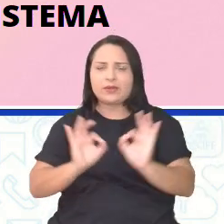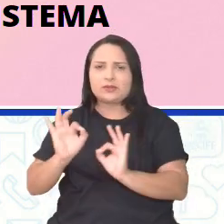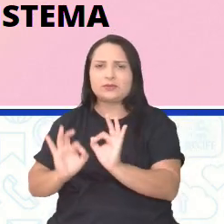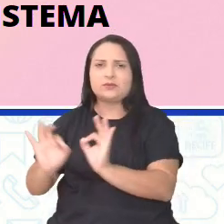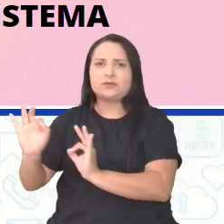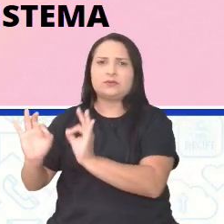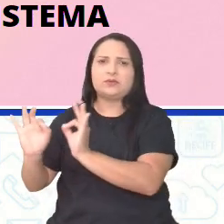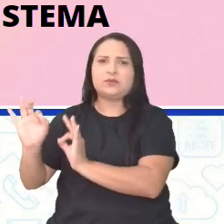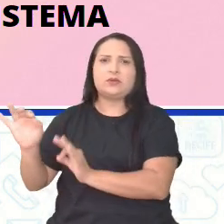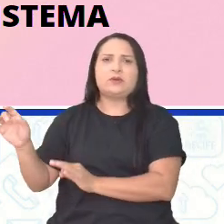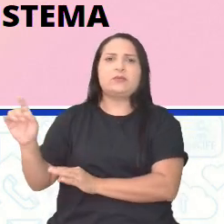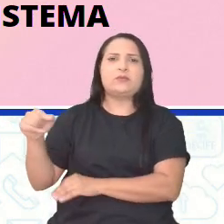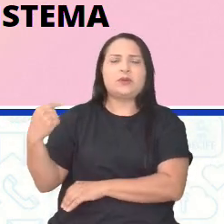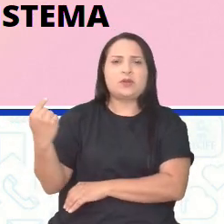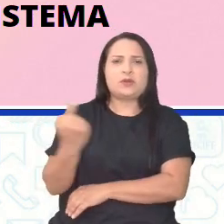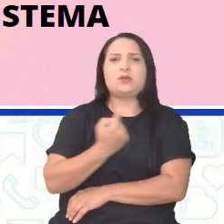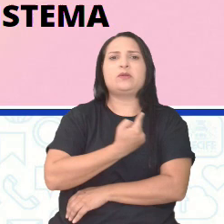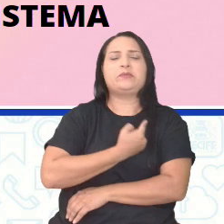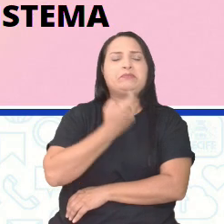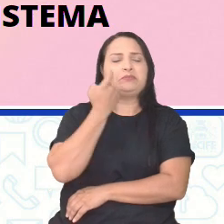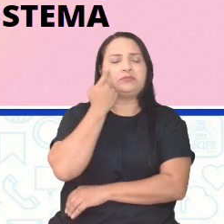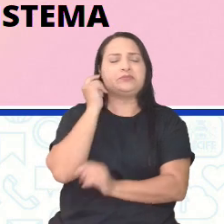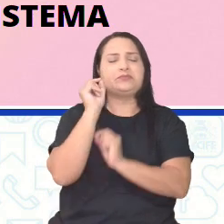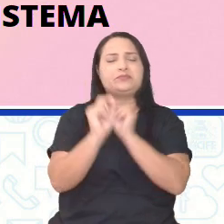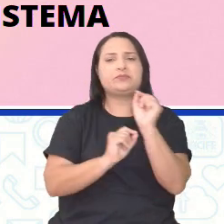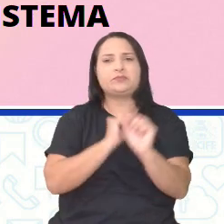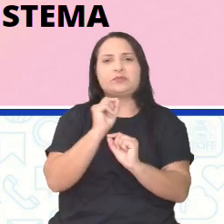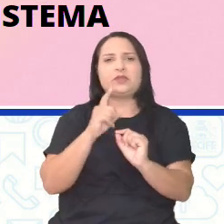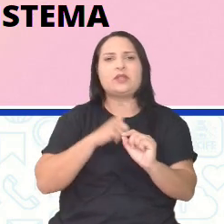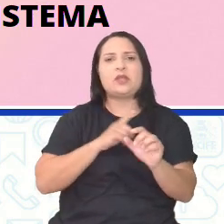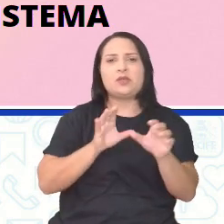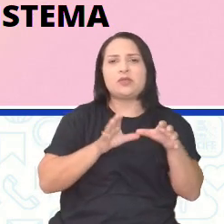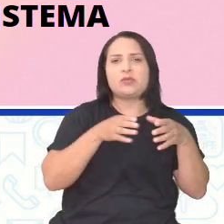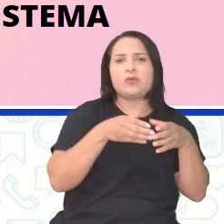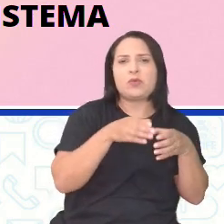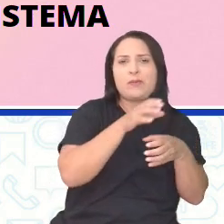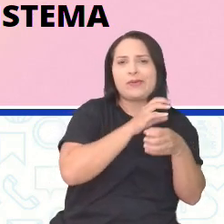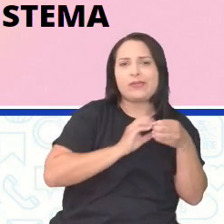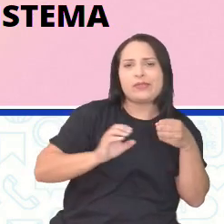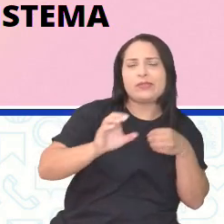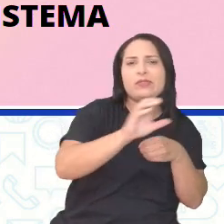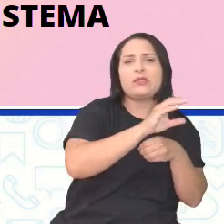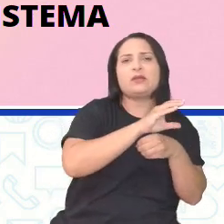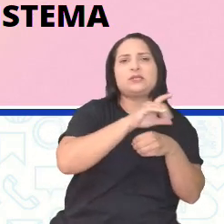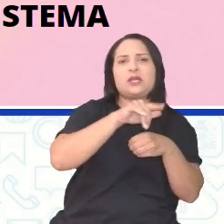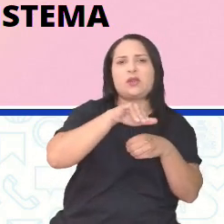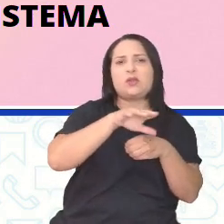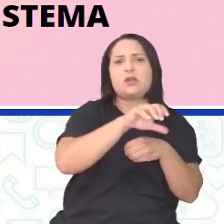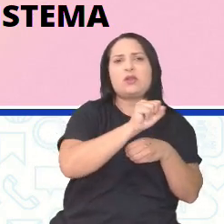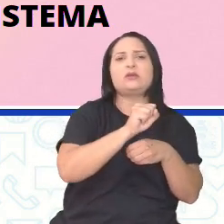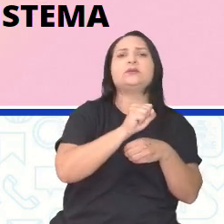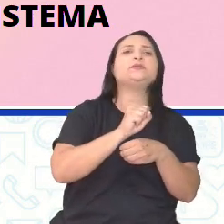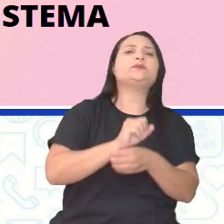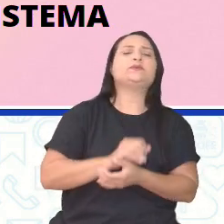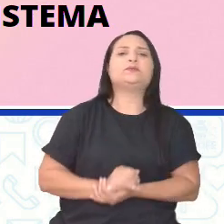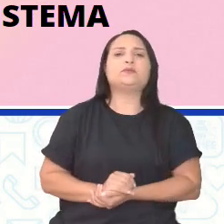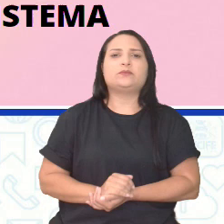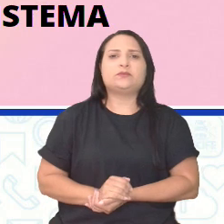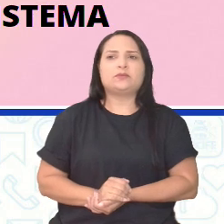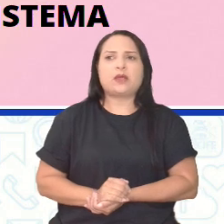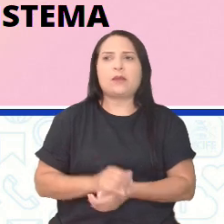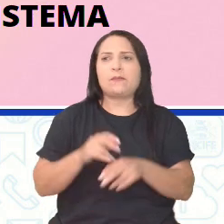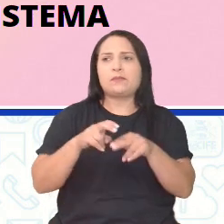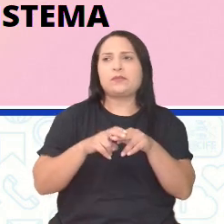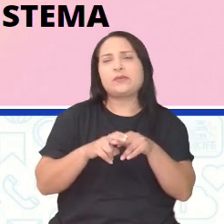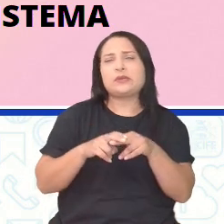que esse tecido, né, ele é proveniente de um conjunto de células e vários tecidos vão formar os órgãos. Por isso que a gente, muitas